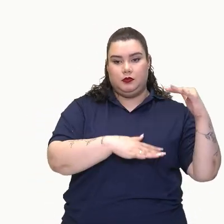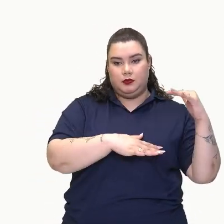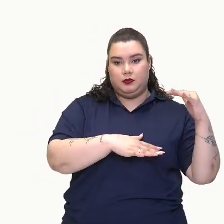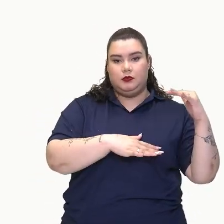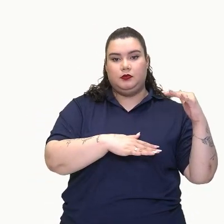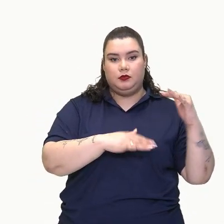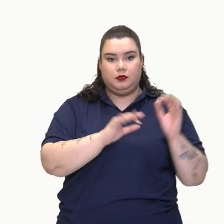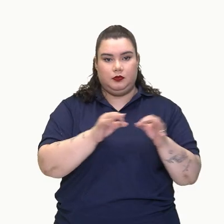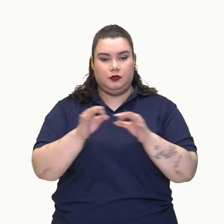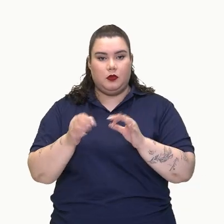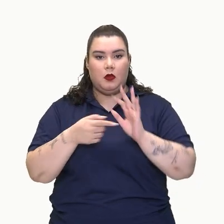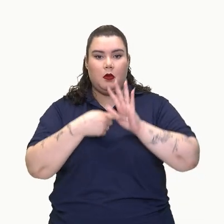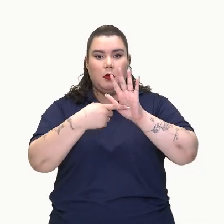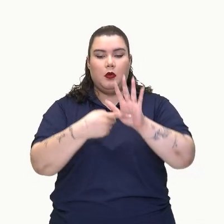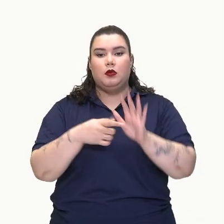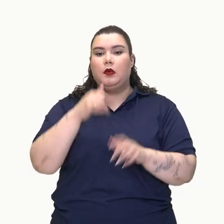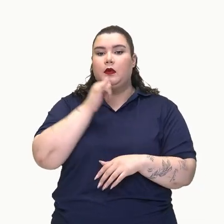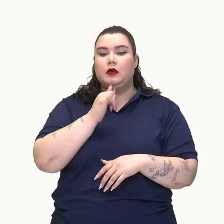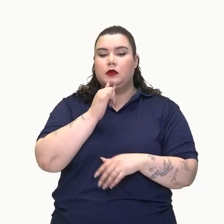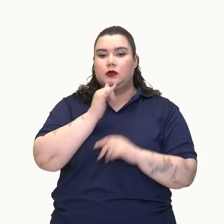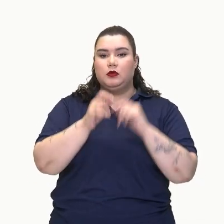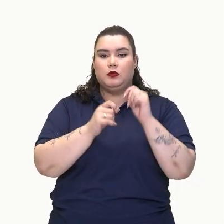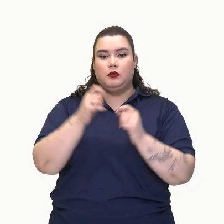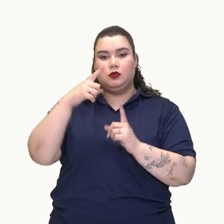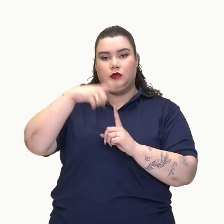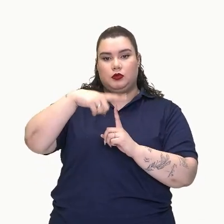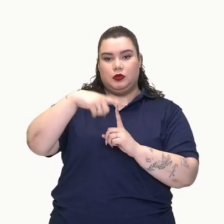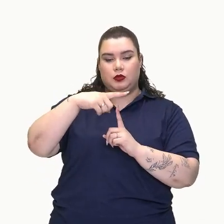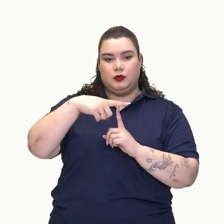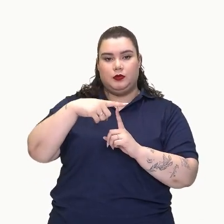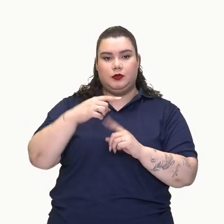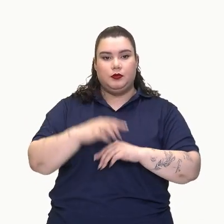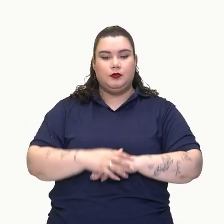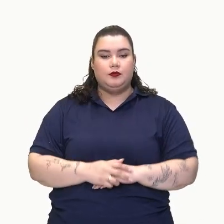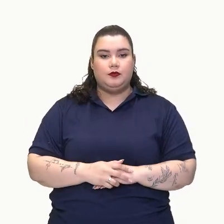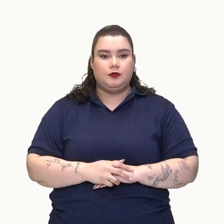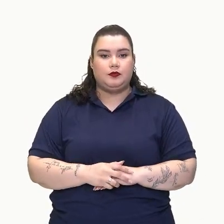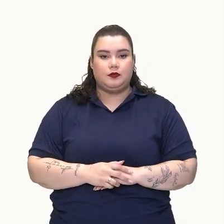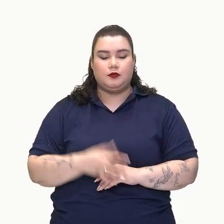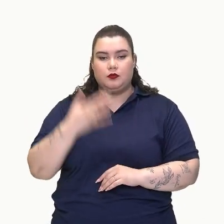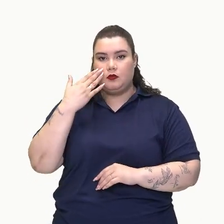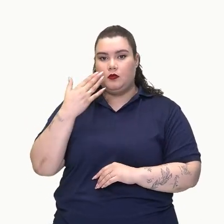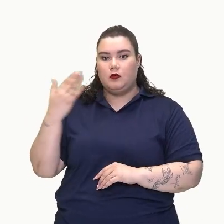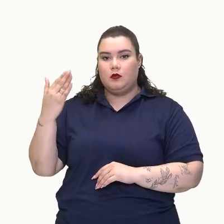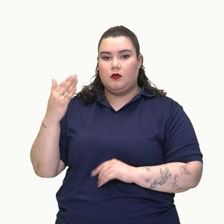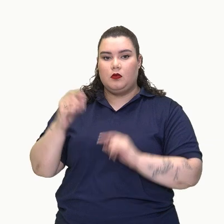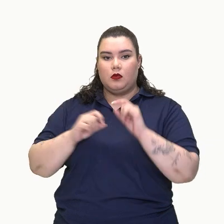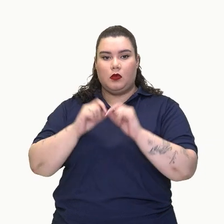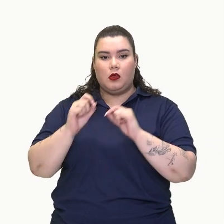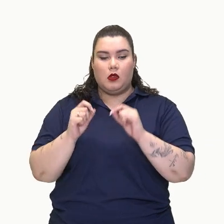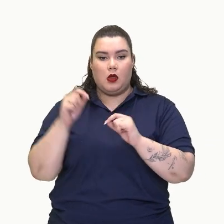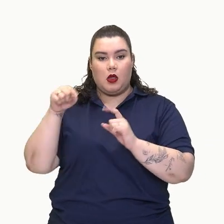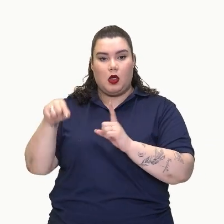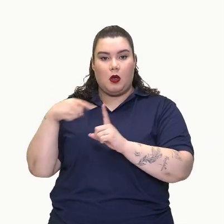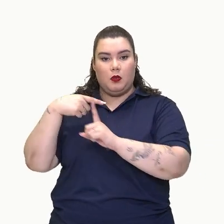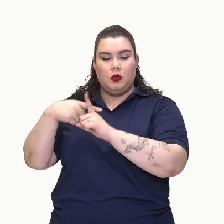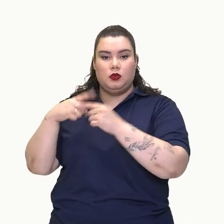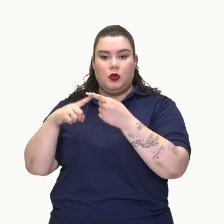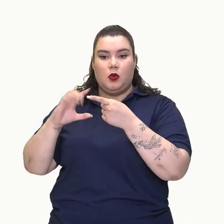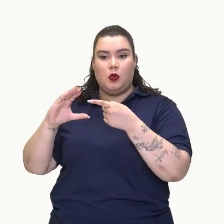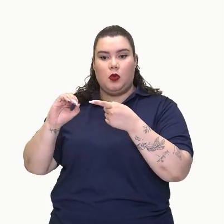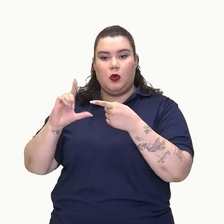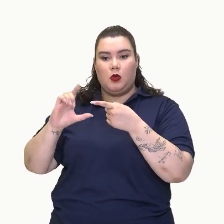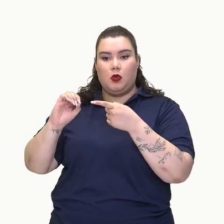gente trouxe o exemplo das relações intraespecíficas harmônicas, né? A gente tem aqui o exemplo da colônia e